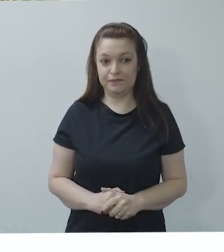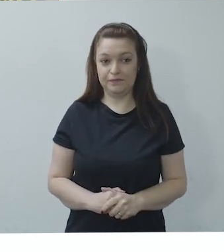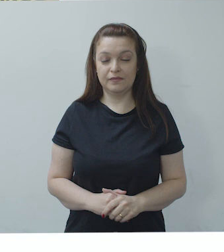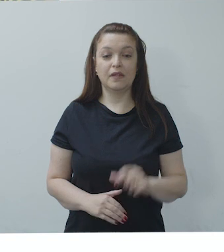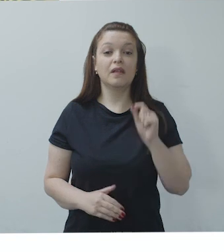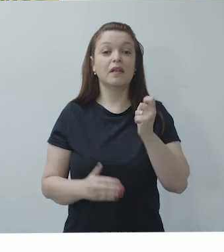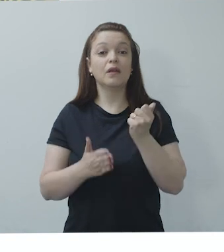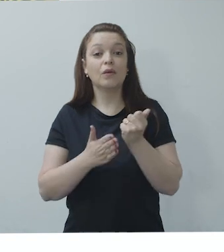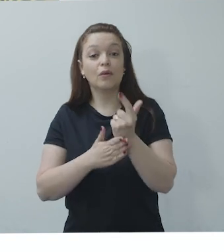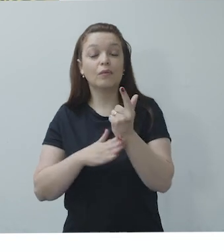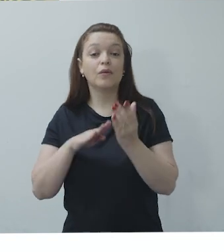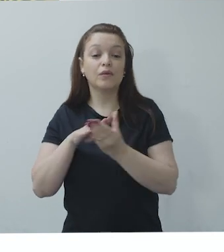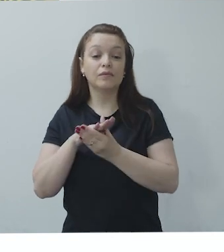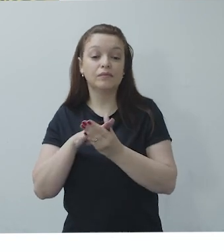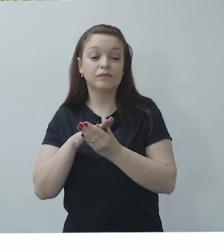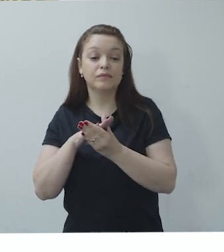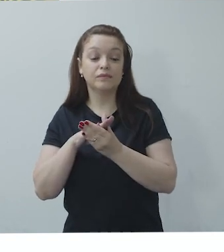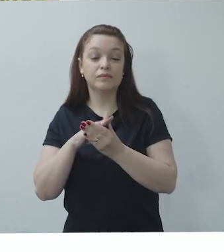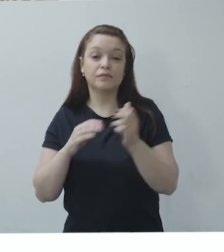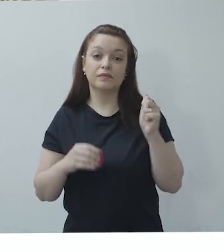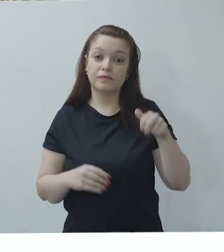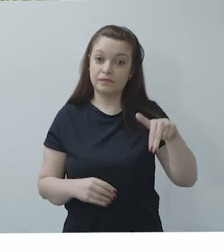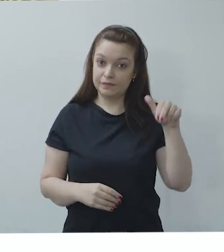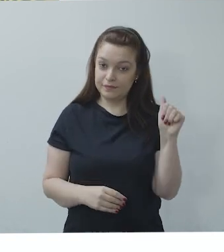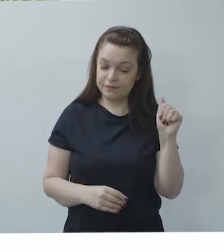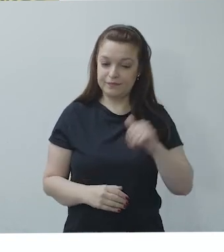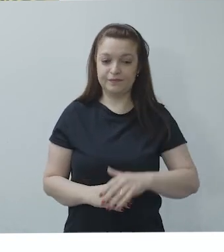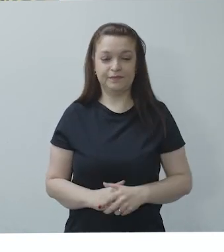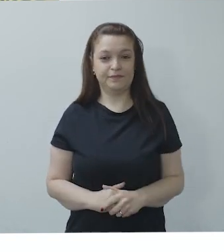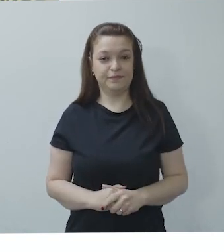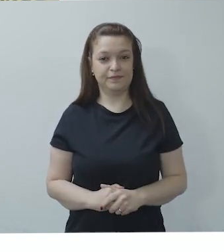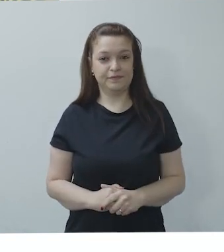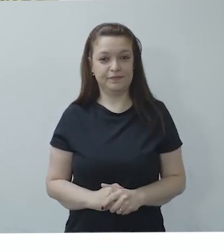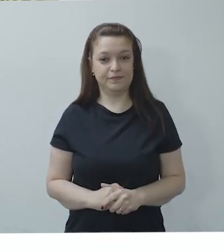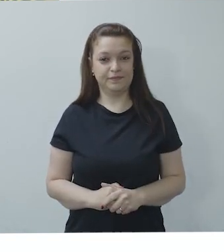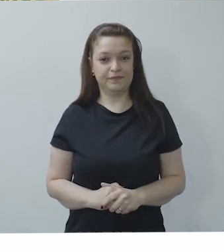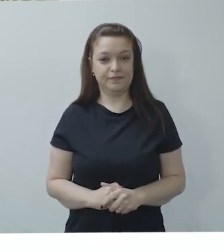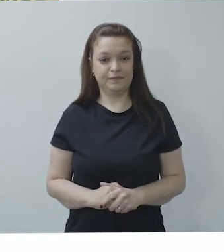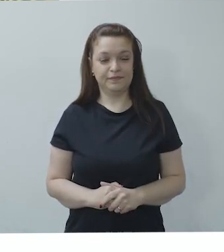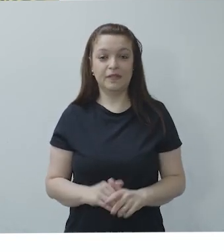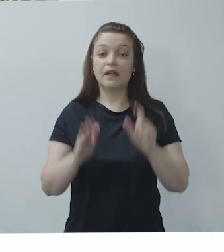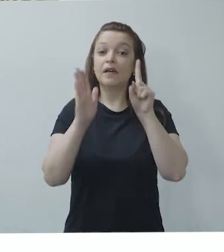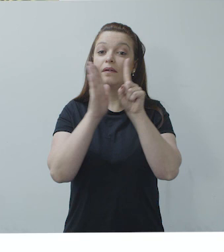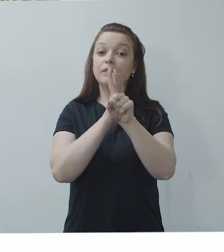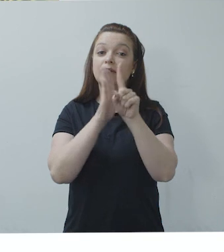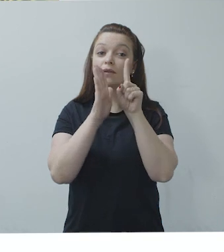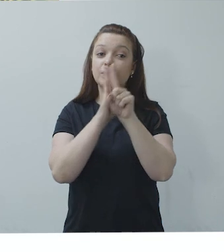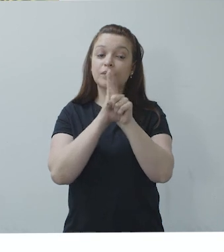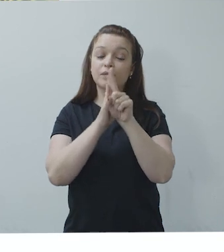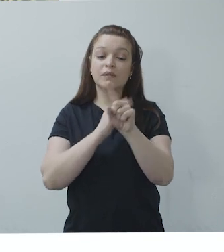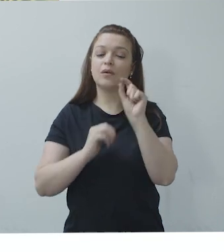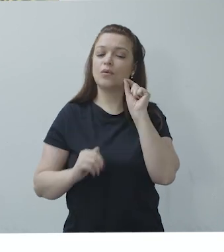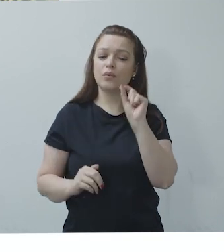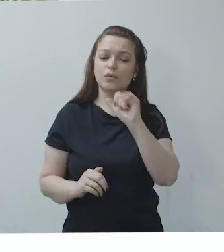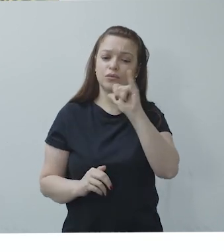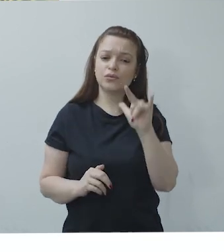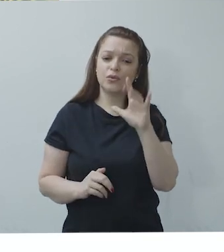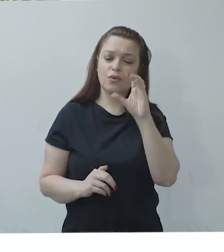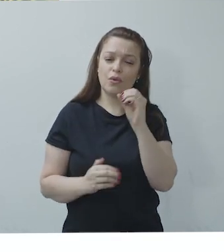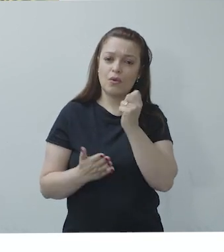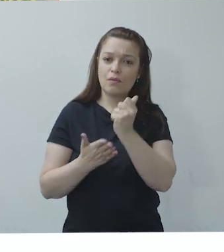Quem comprou um tênis foi a Ana. E as questões são: o que Júlio